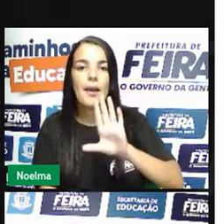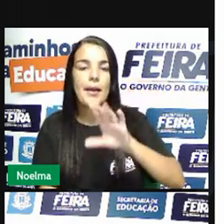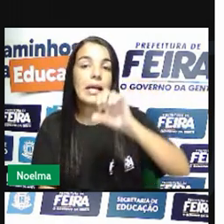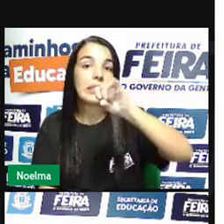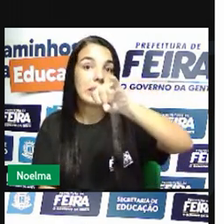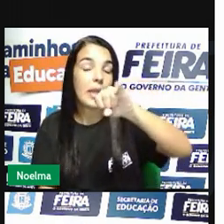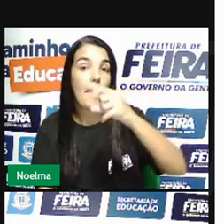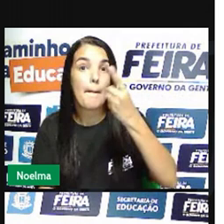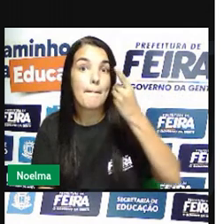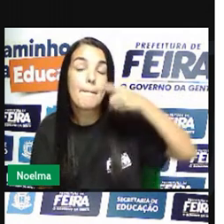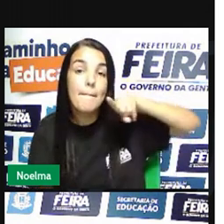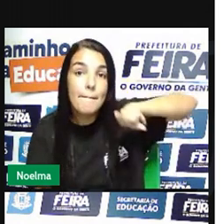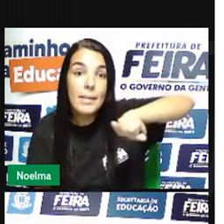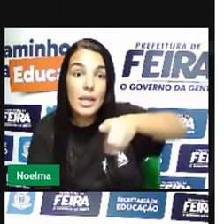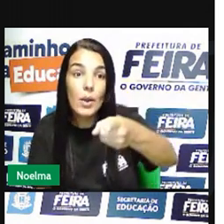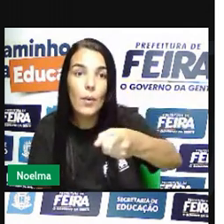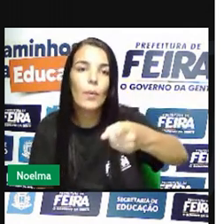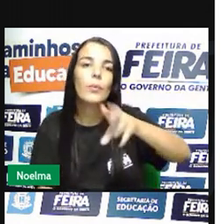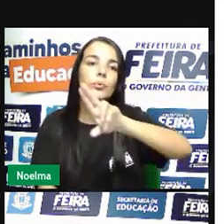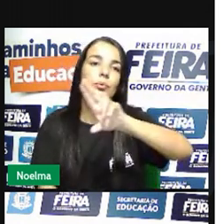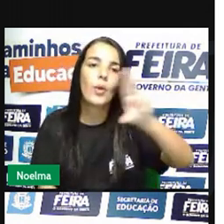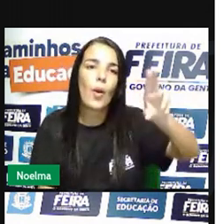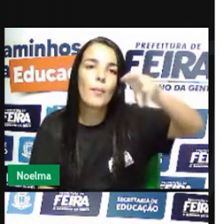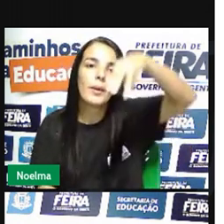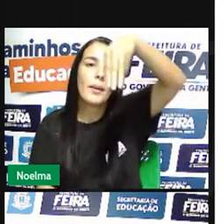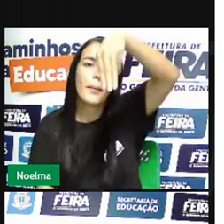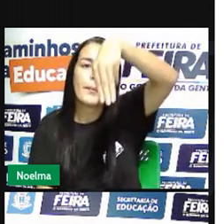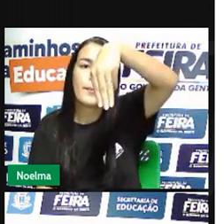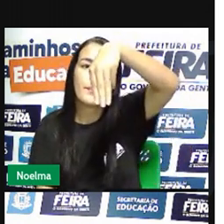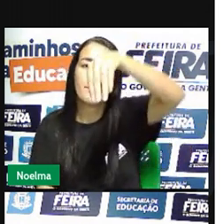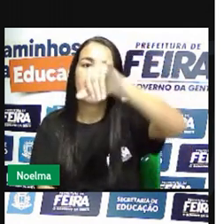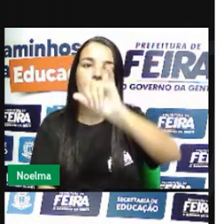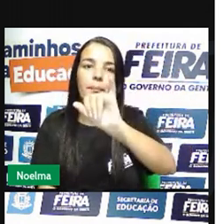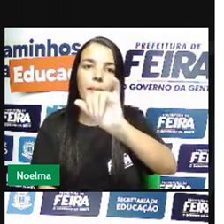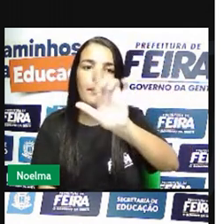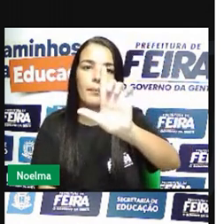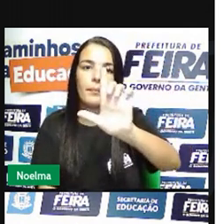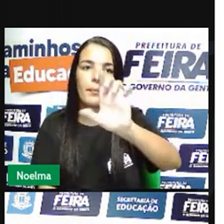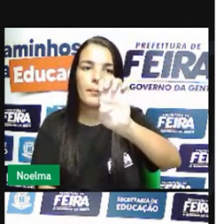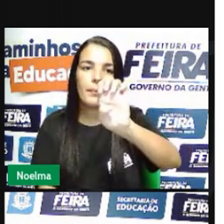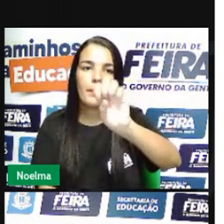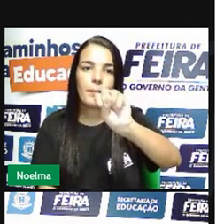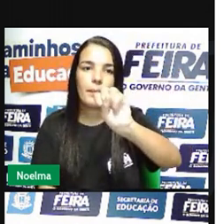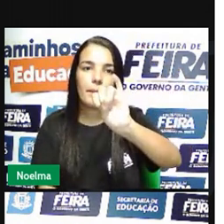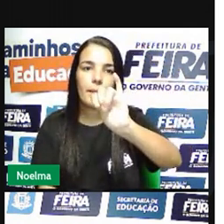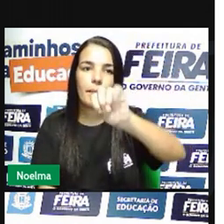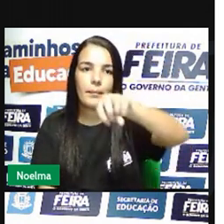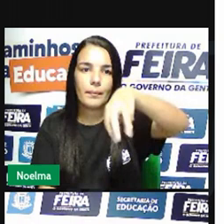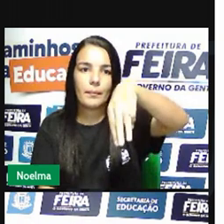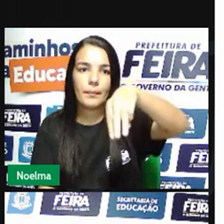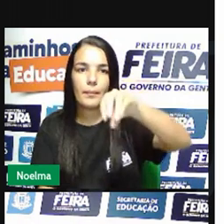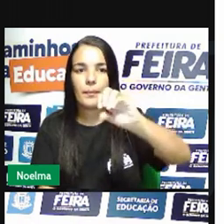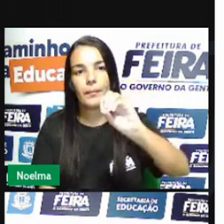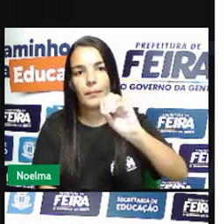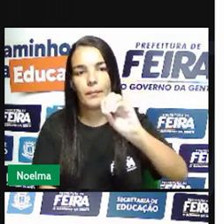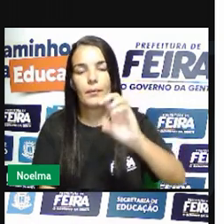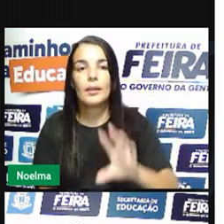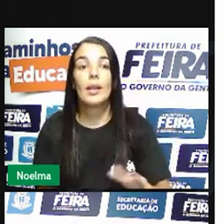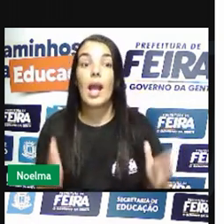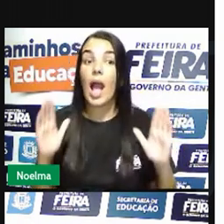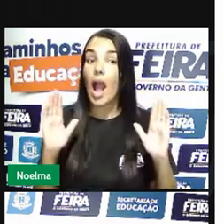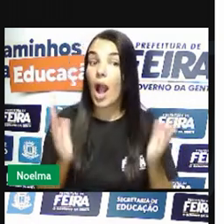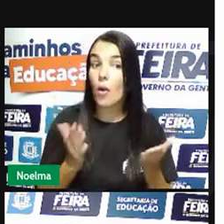e não seja os dois embaixo três embaixo o quarto embaixo no denominador o circo não